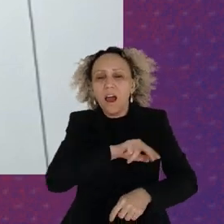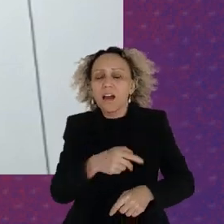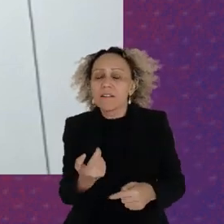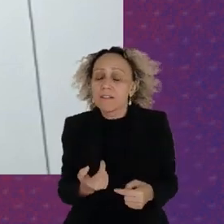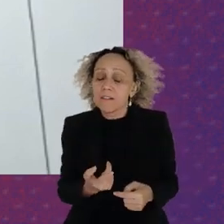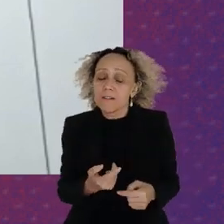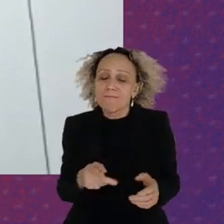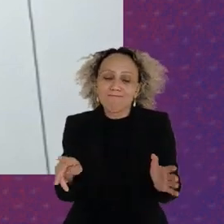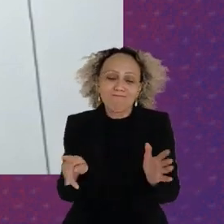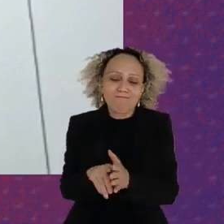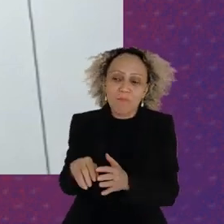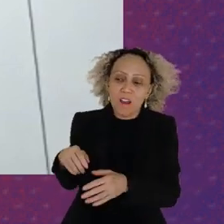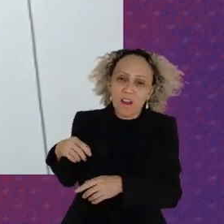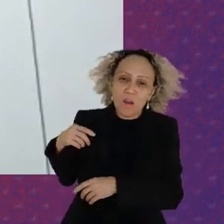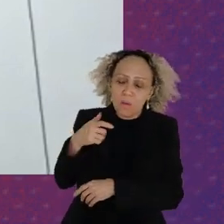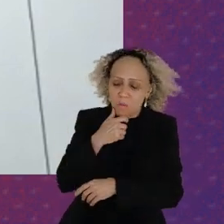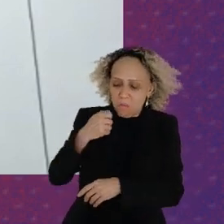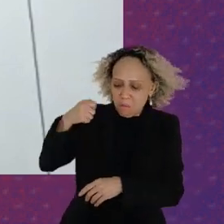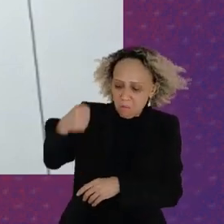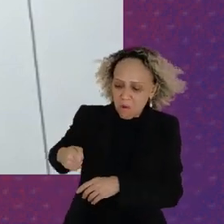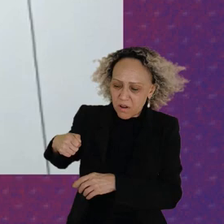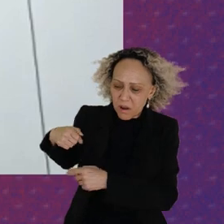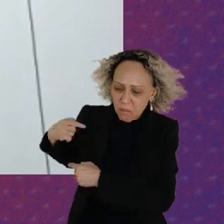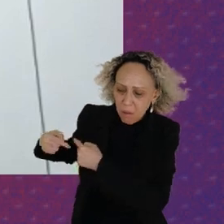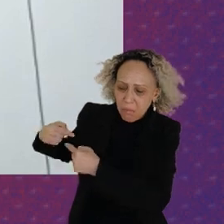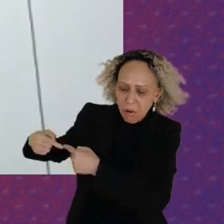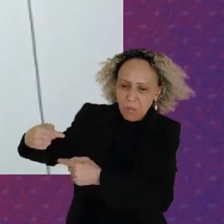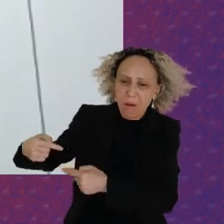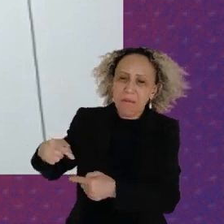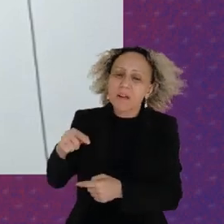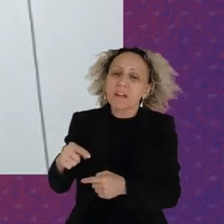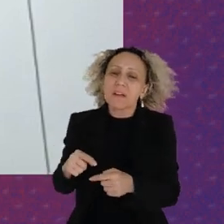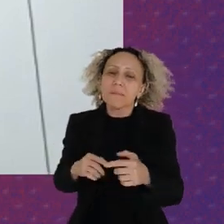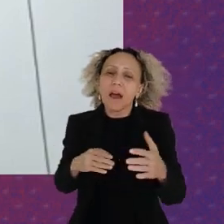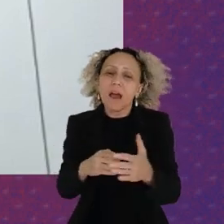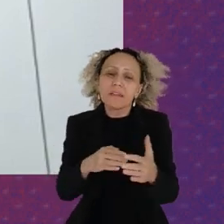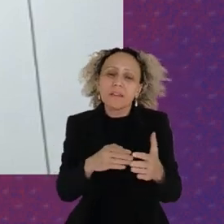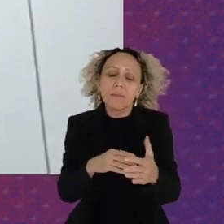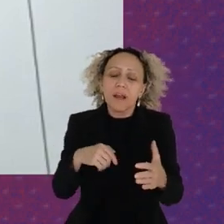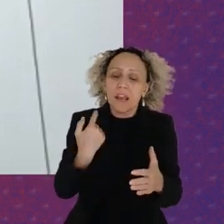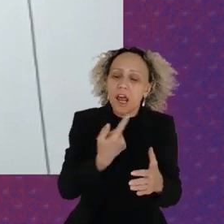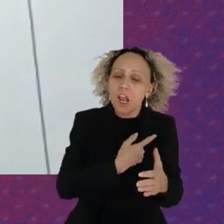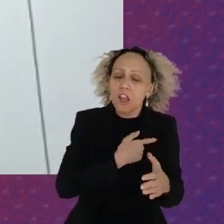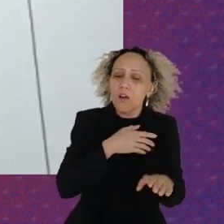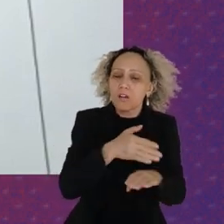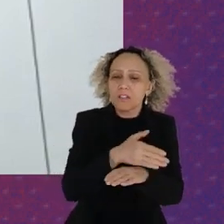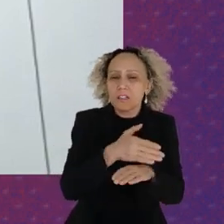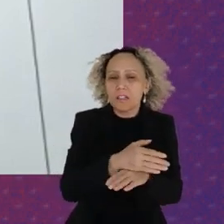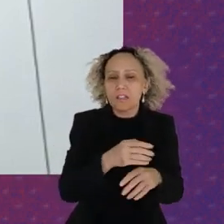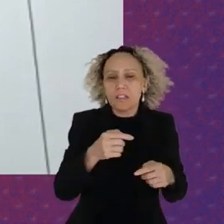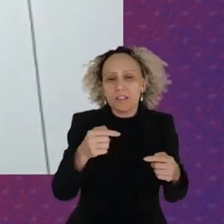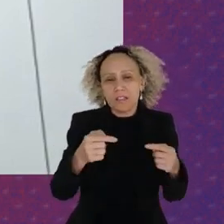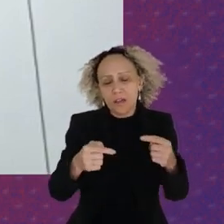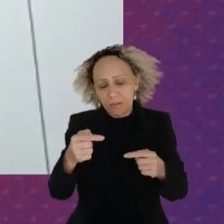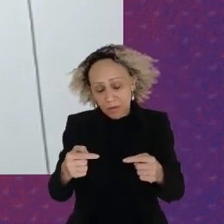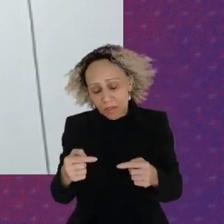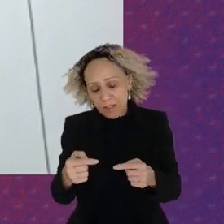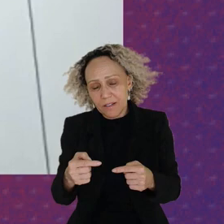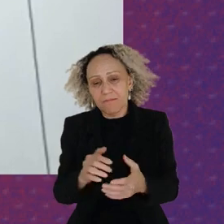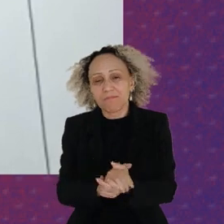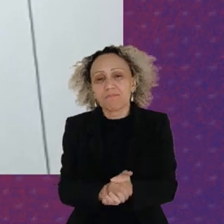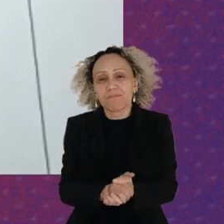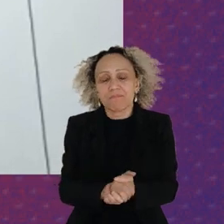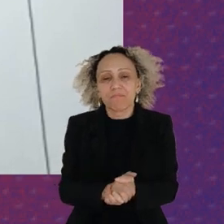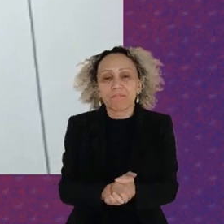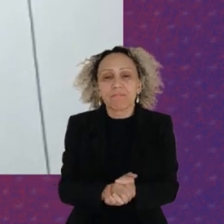para restringir a nossa participação política e a ocupação das mulheres em toda a nossa diversidade nesses espaços de poder e